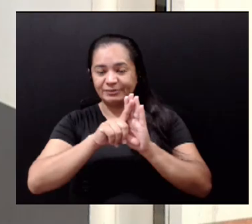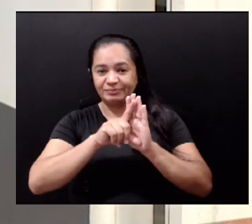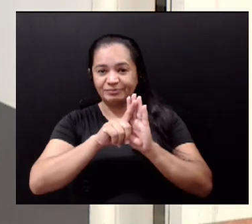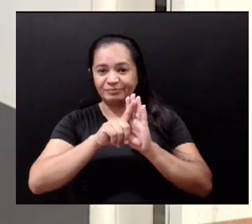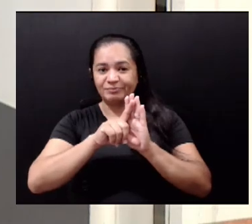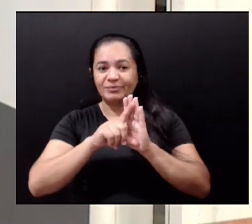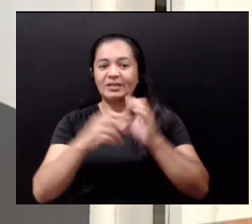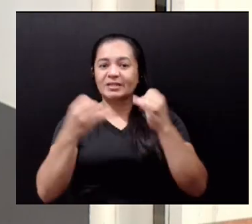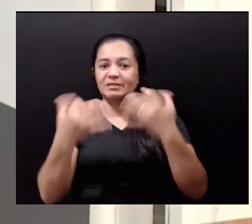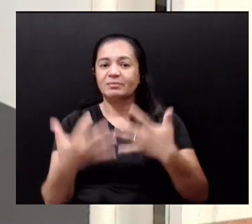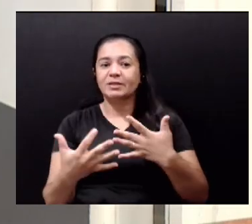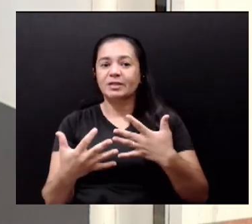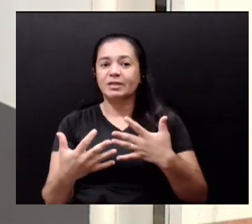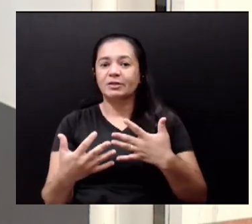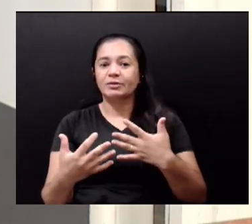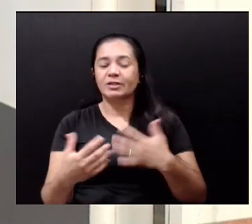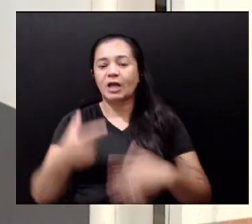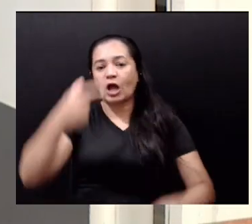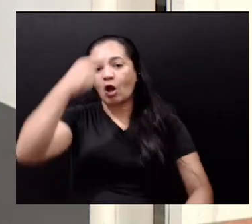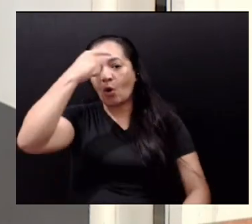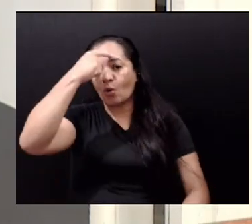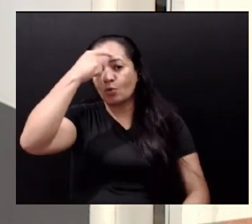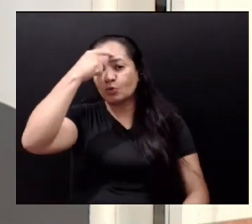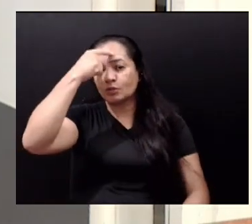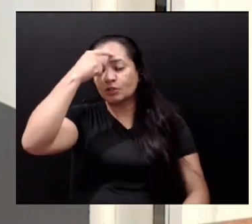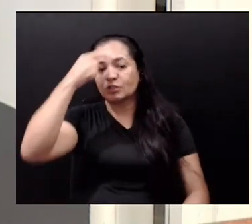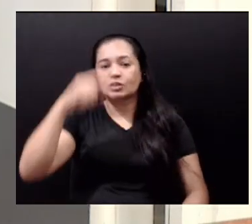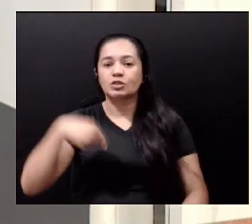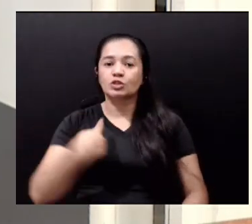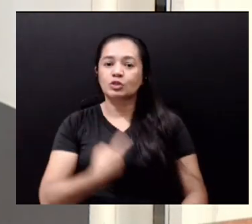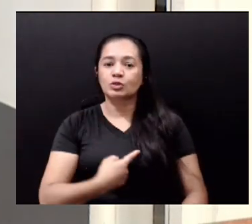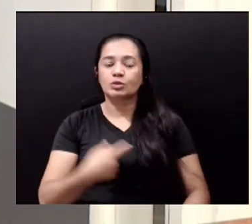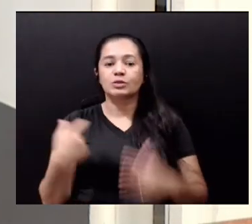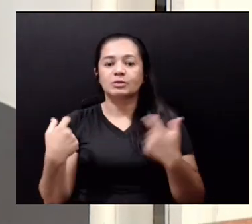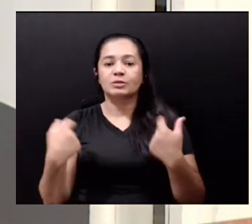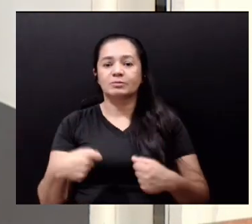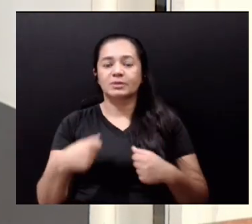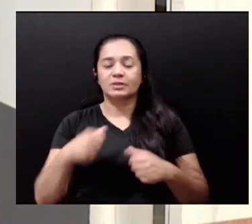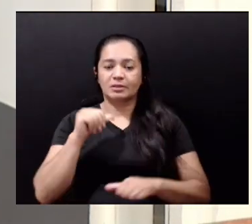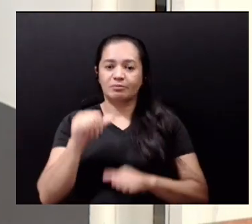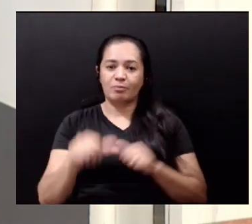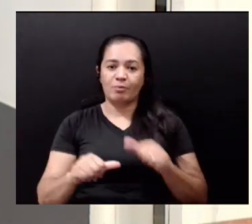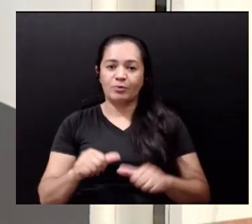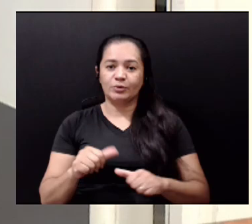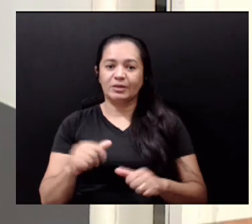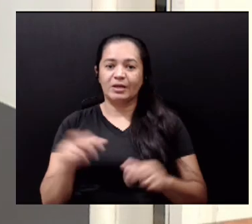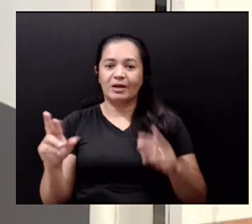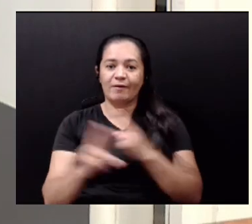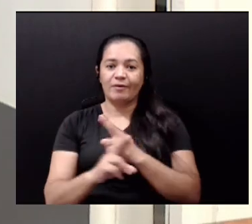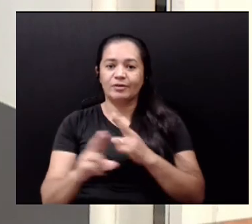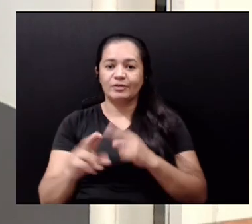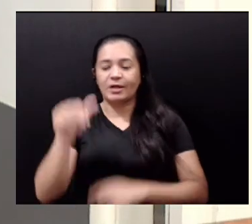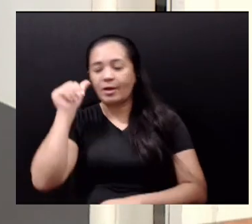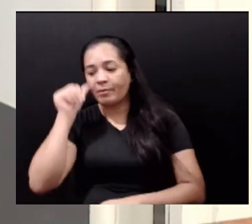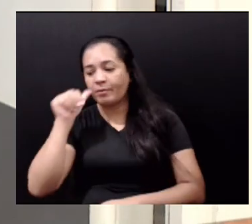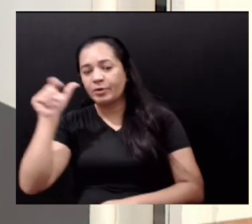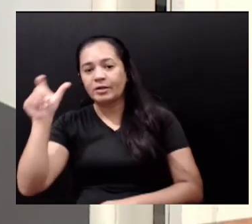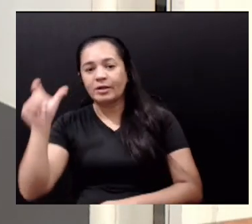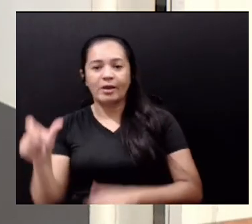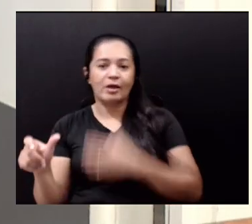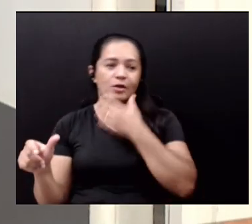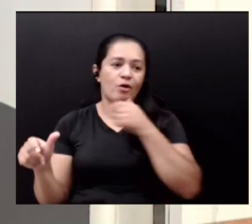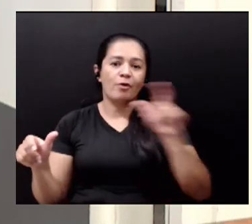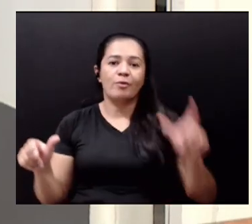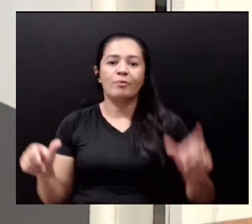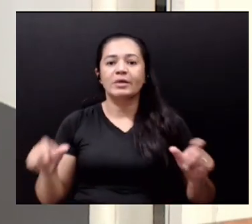com a conscientização, né, para a gente mudar esses estereótipos relacionados ao que é ser mulher e o que é ser homem. Mas, quando você adentra